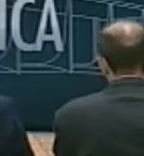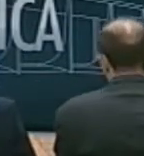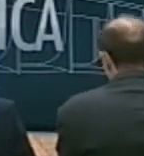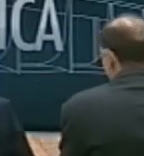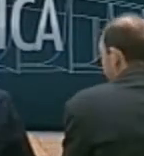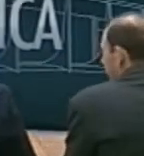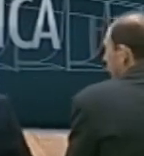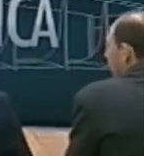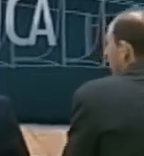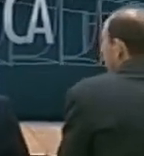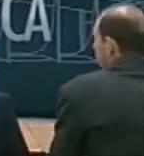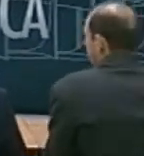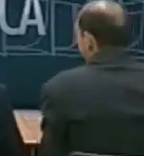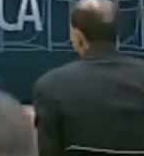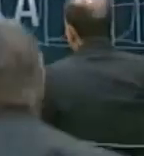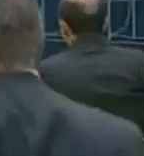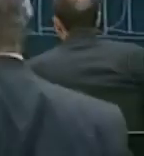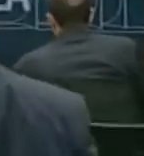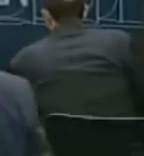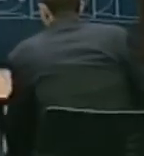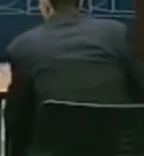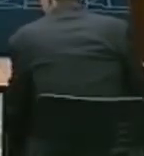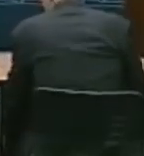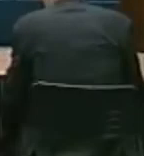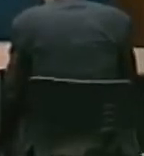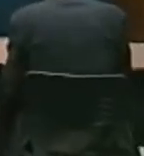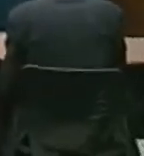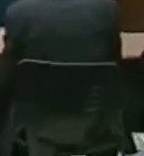trabalhos pelo prazo de 30 minutos e